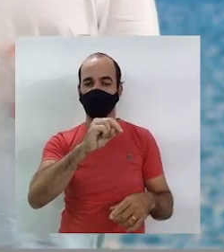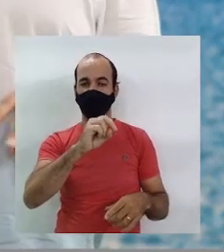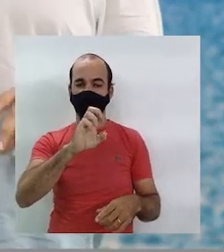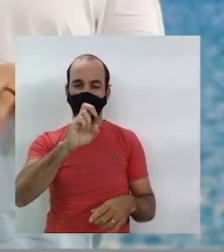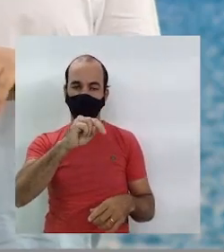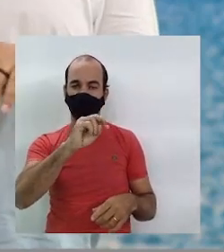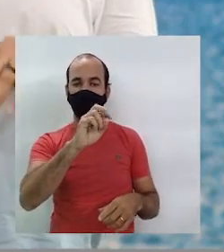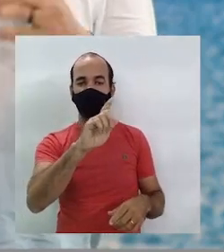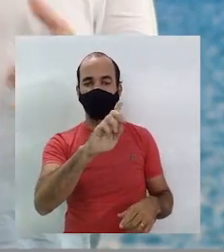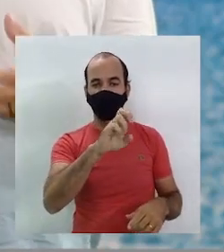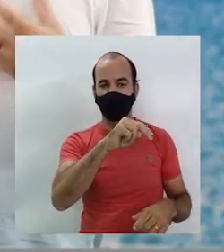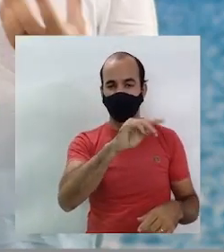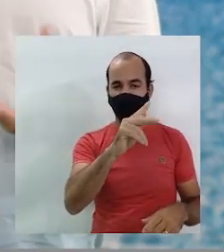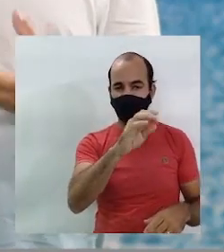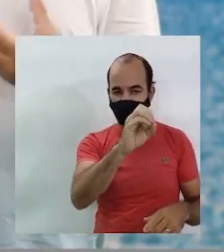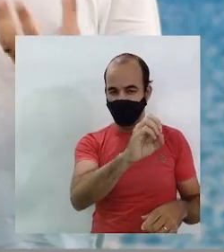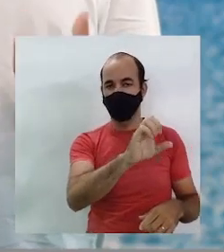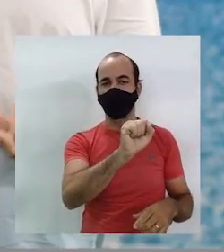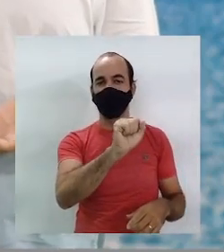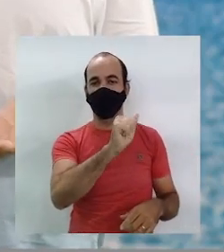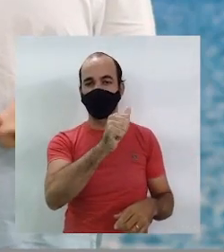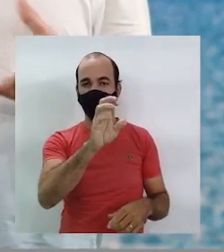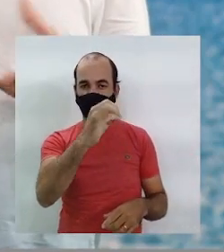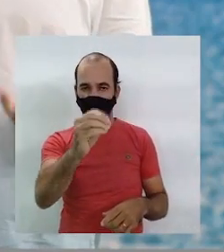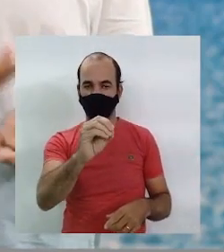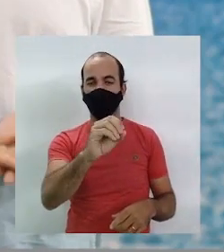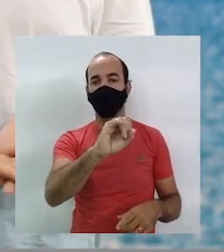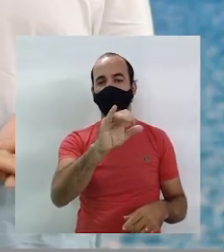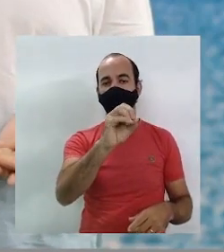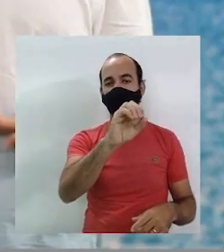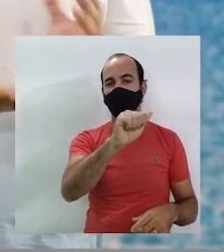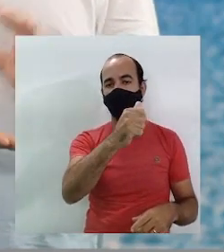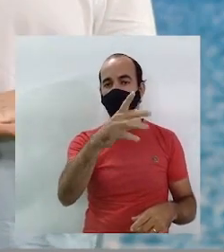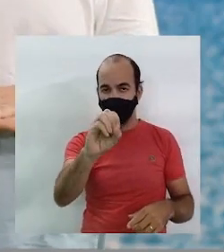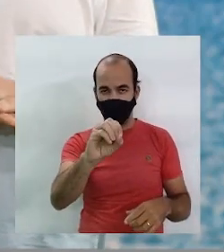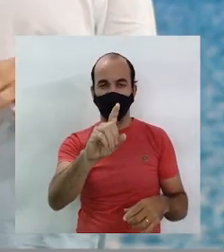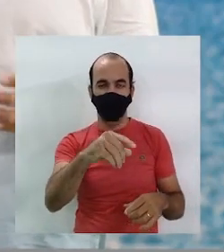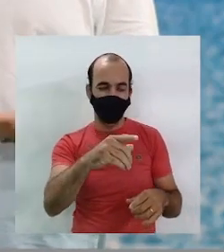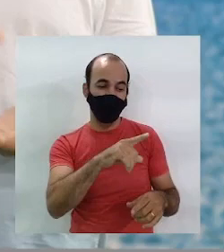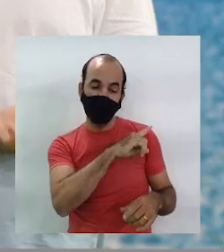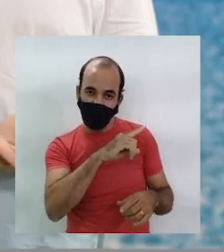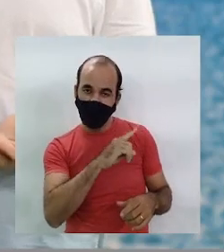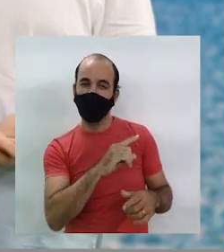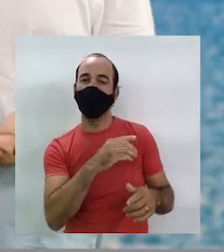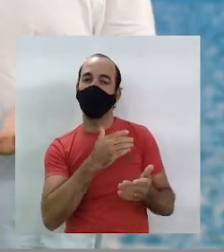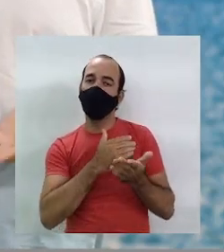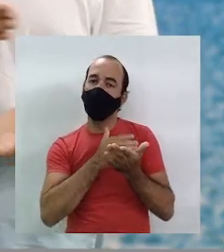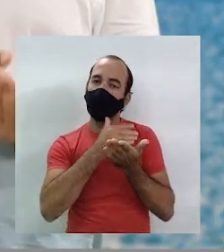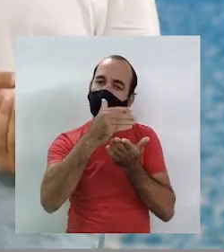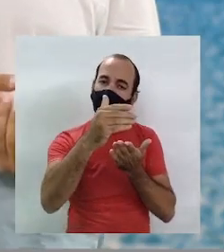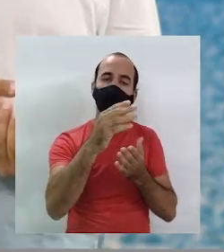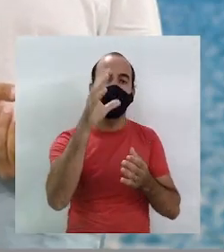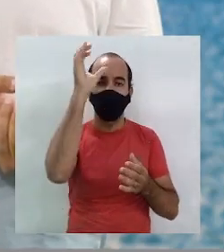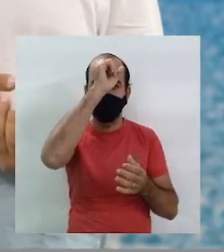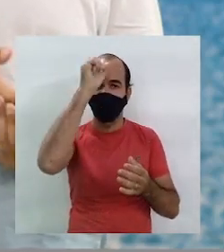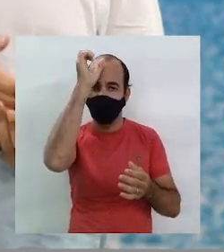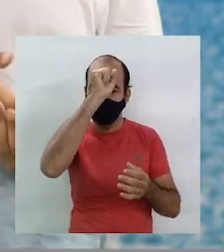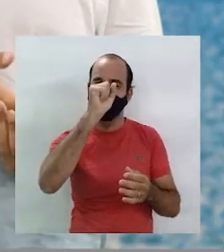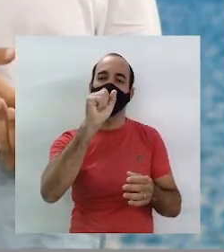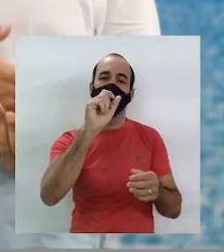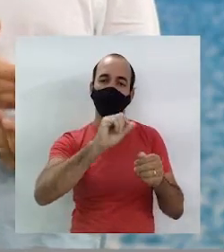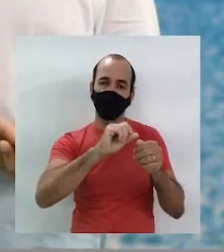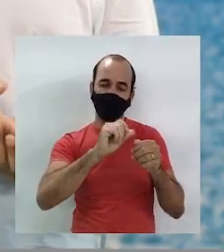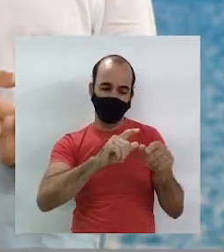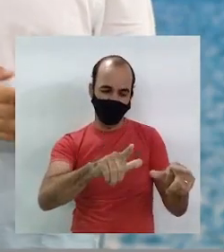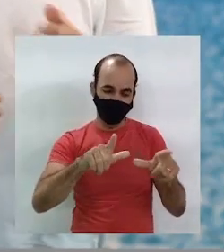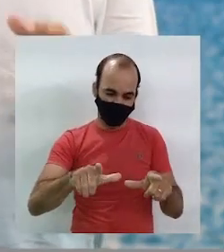perdão. E lá foi onde ele começou a ter contato com a cerâmica, certo? O Abelardo da Hora era um dos funcionários